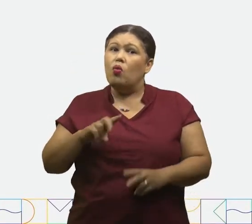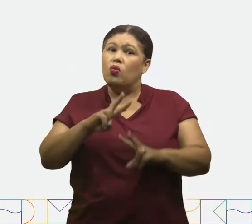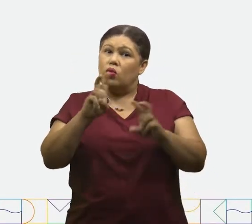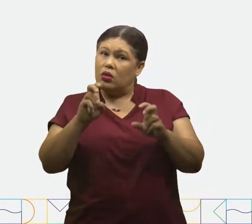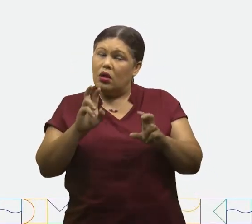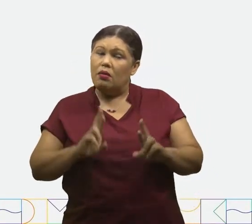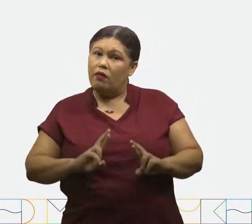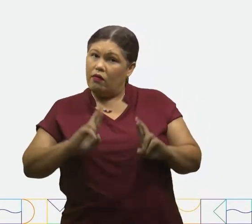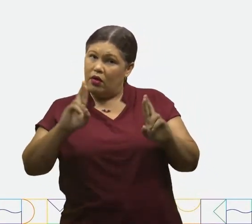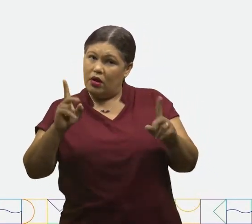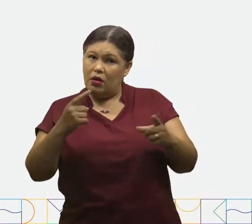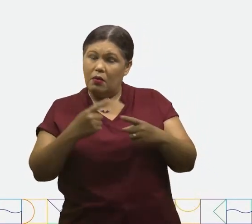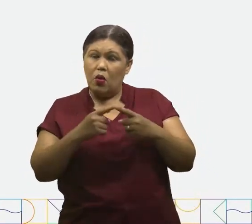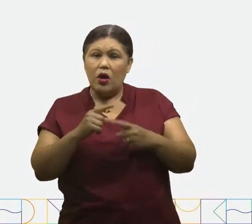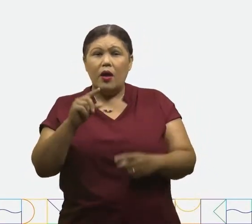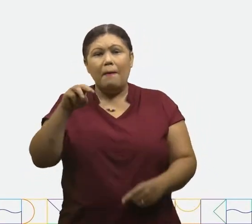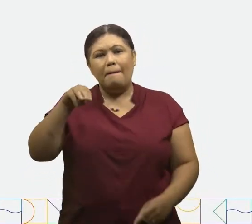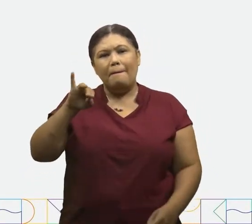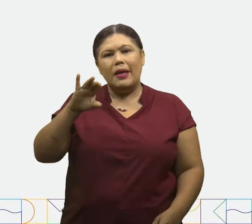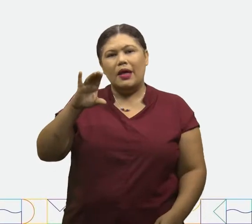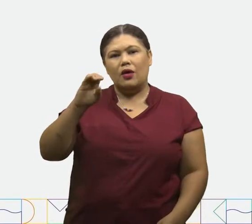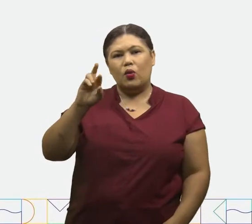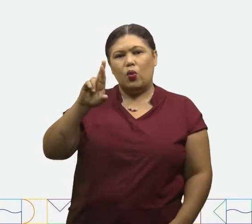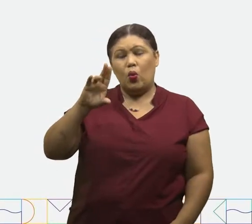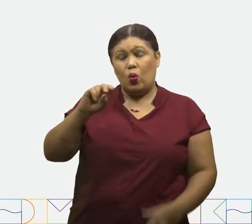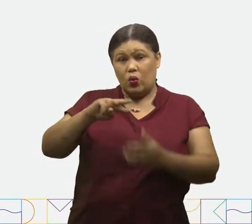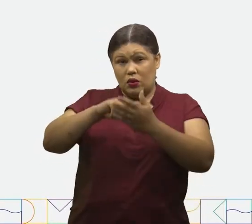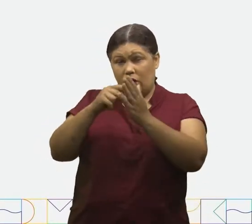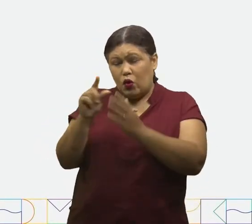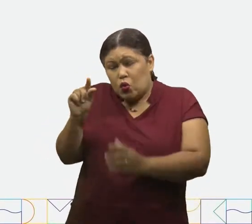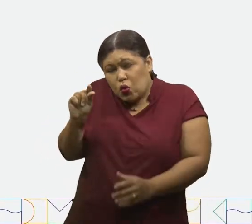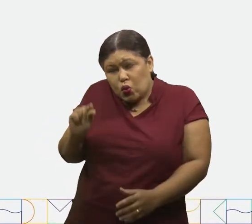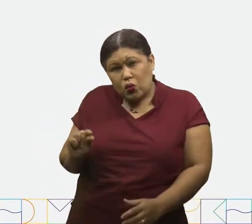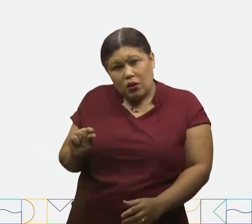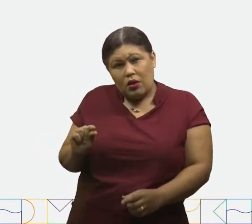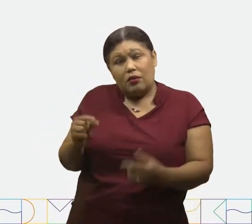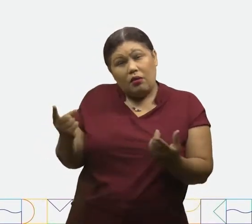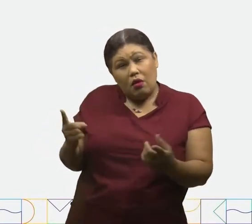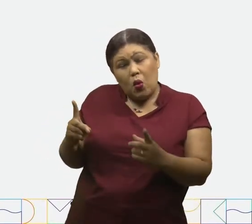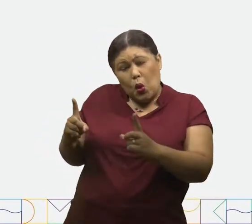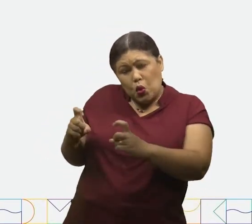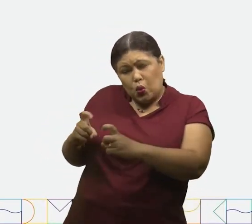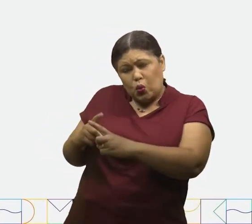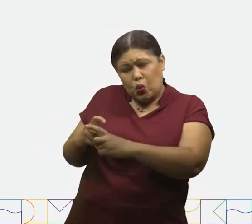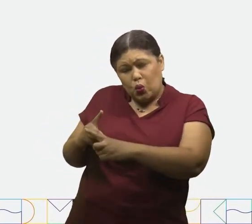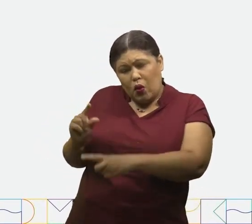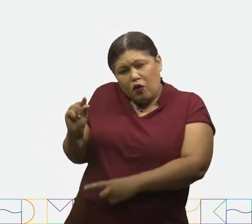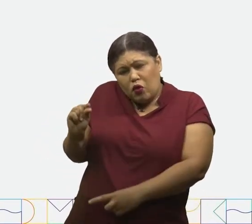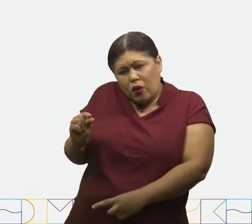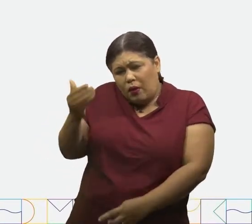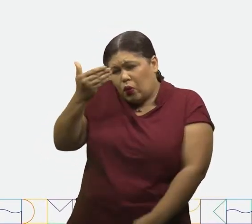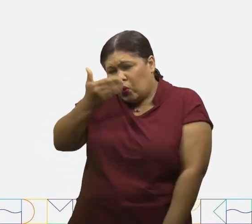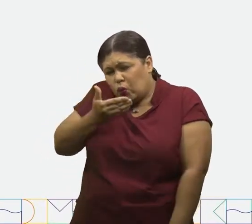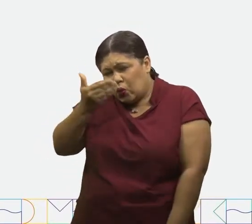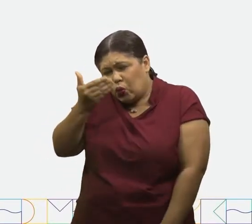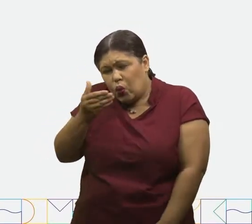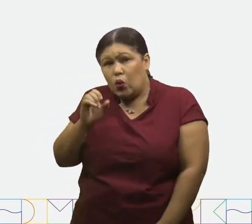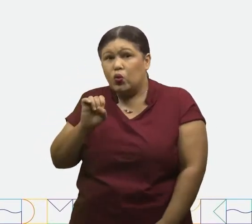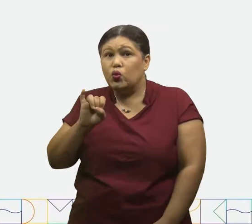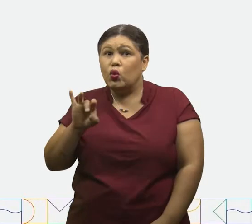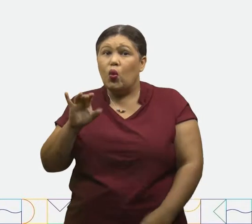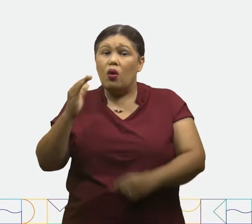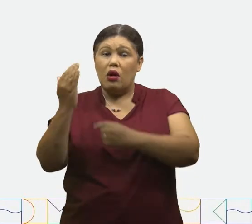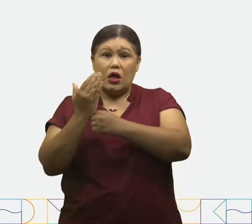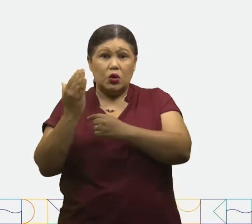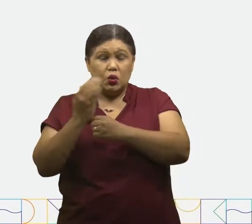diz, micro significa pequeno. Logo, micro-organismos são organismos pequenos que só podem ser